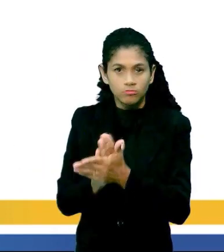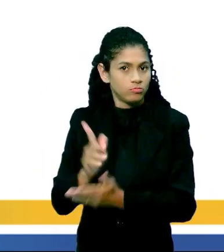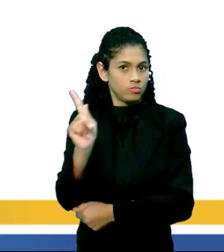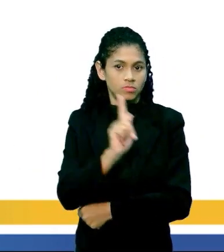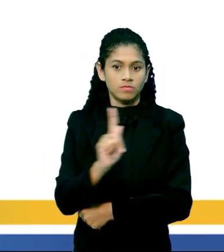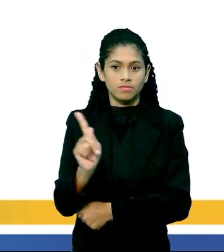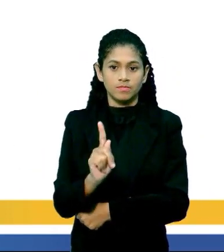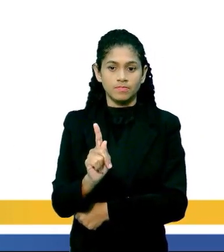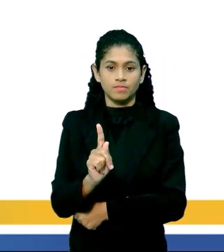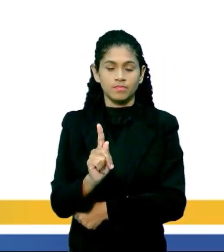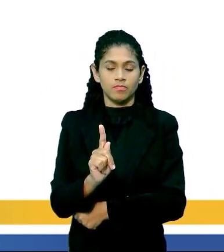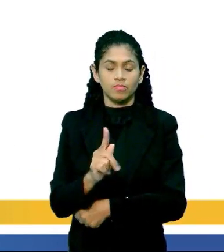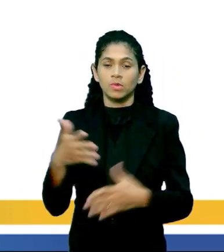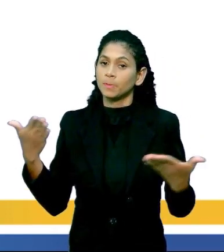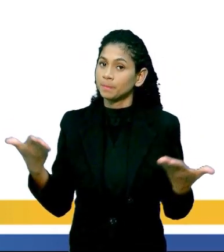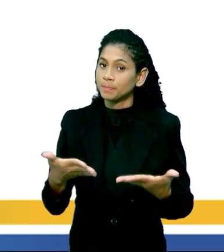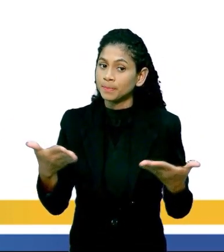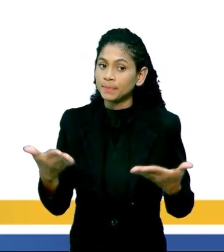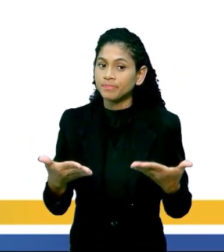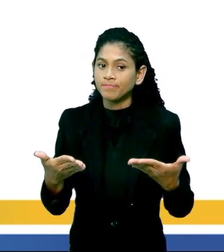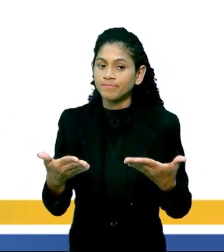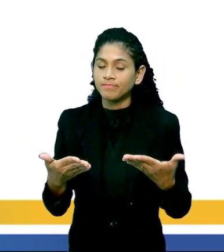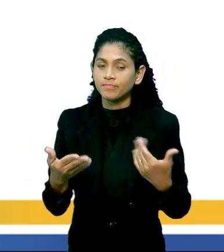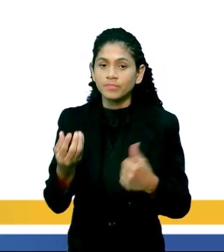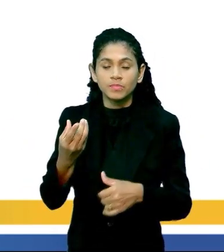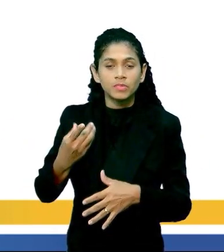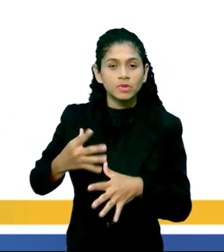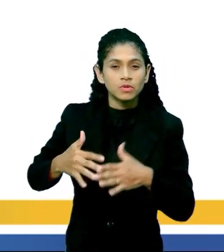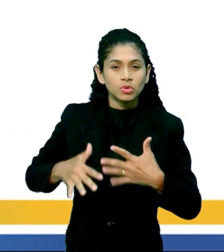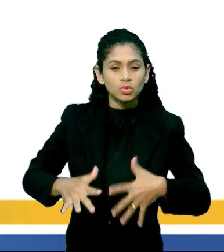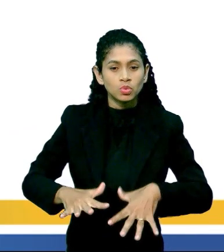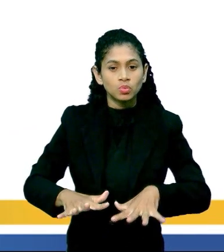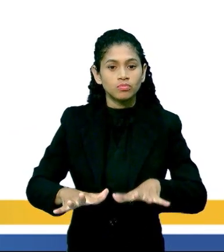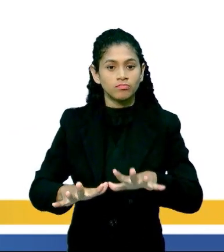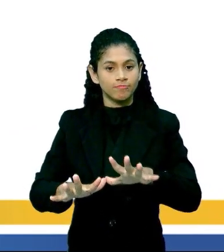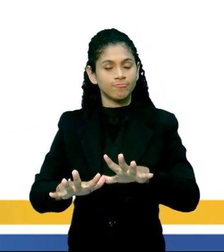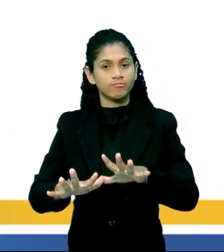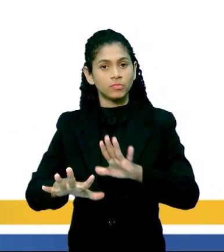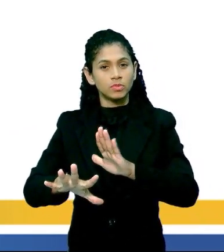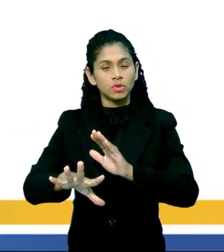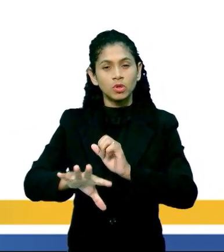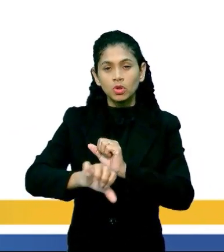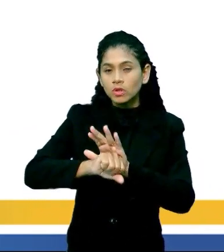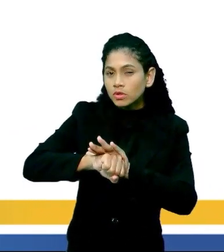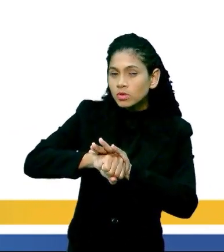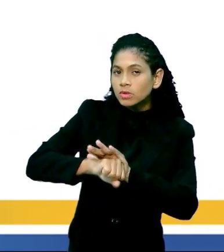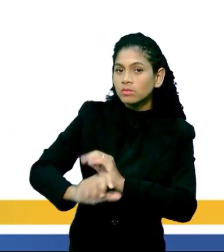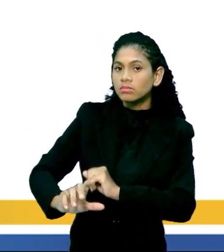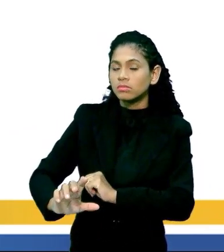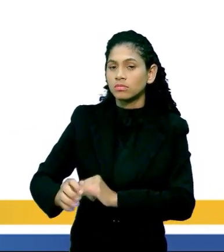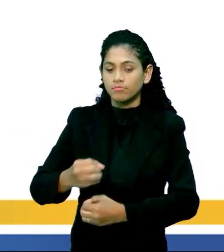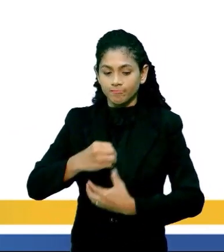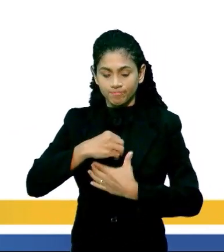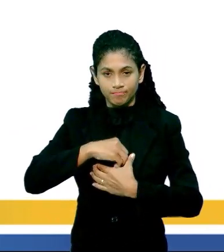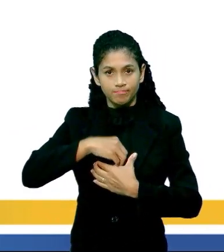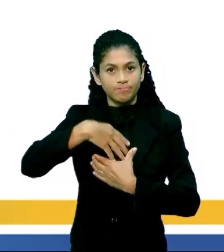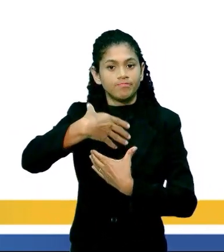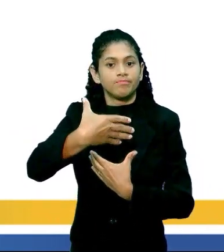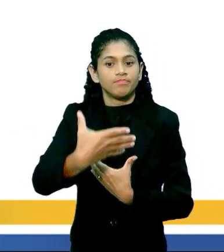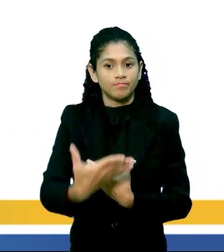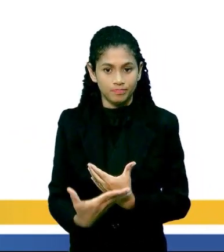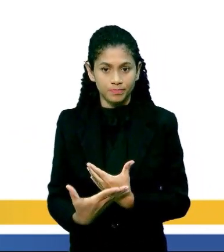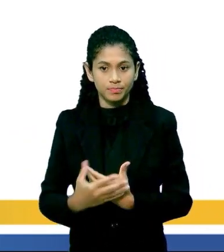de modernidade que invade o sertão lírico e telúrico. Na contramão